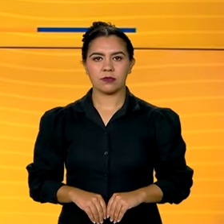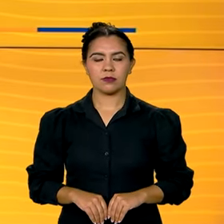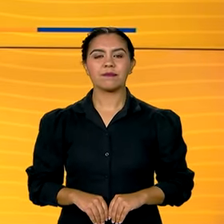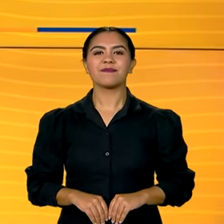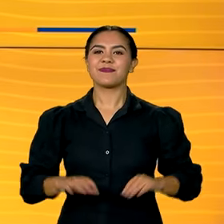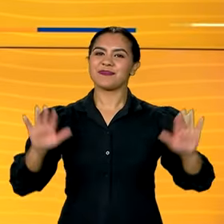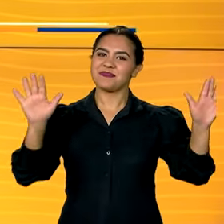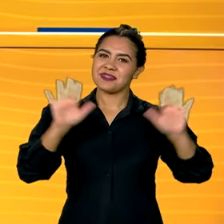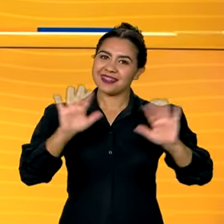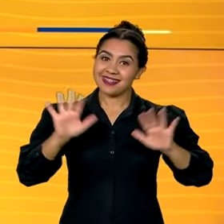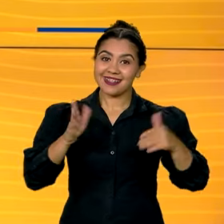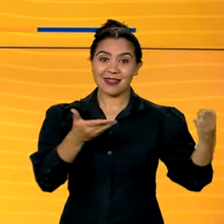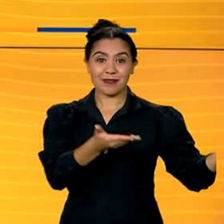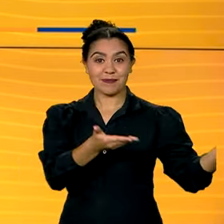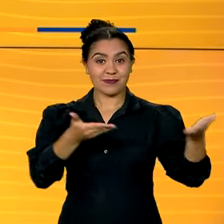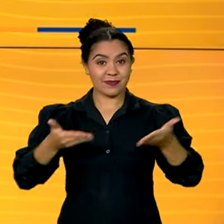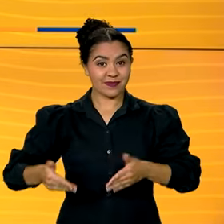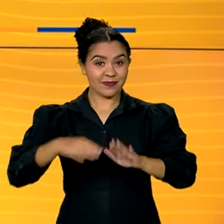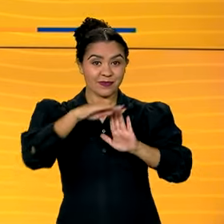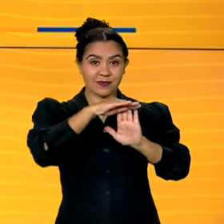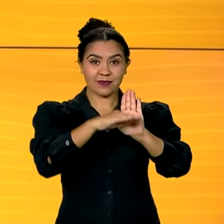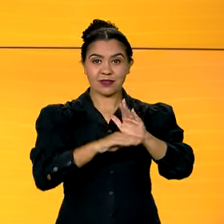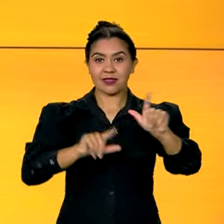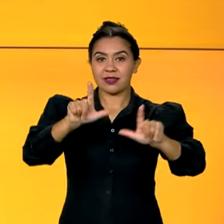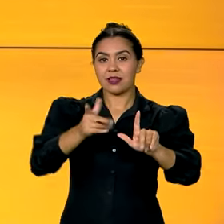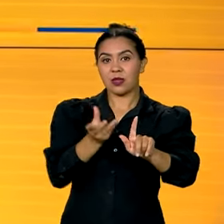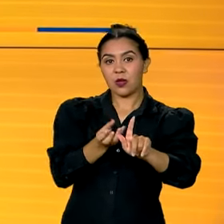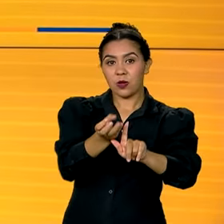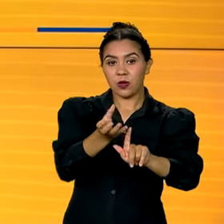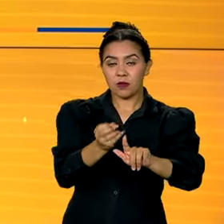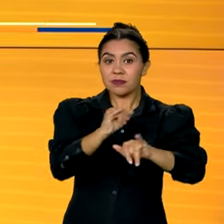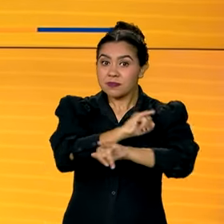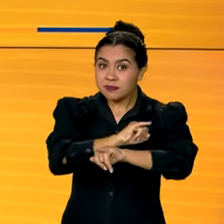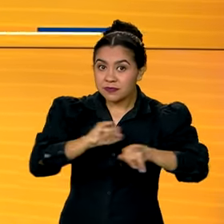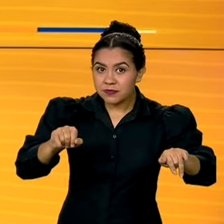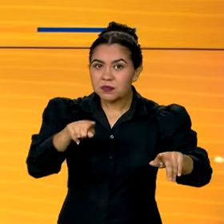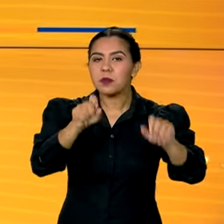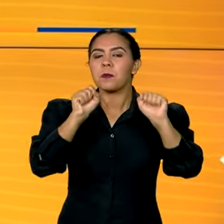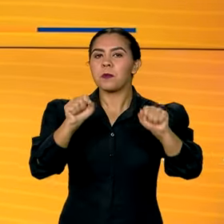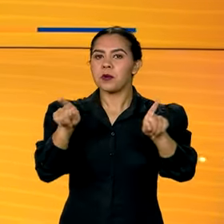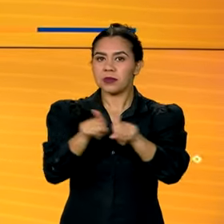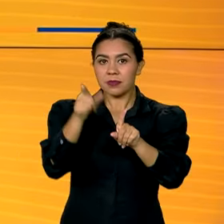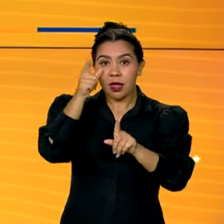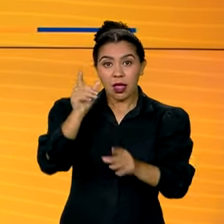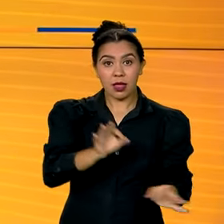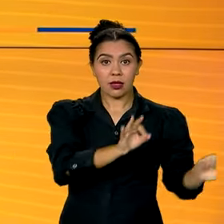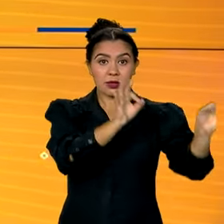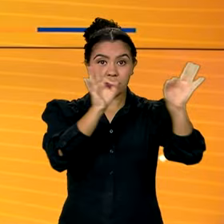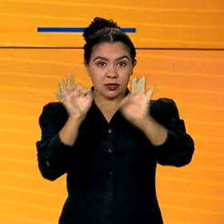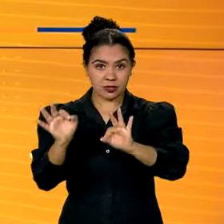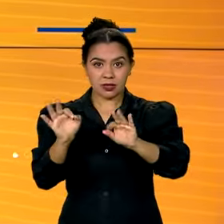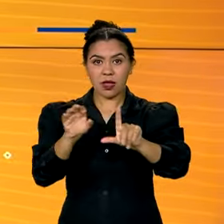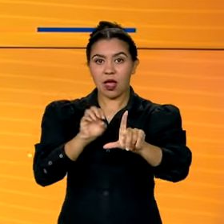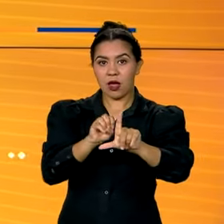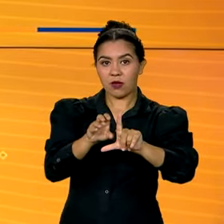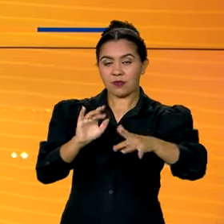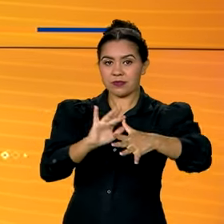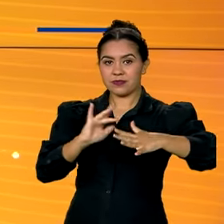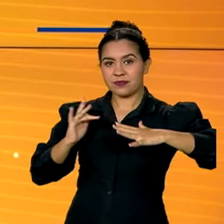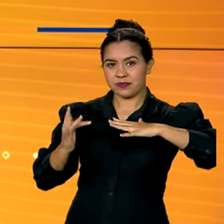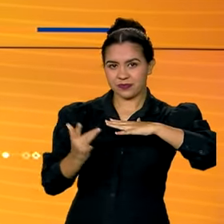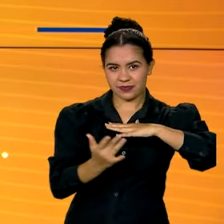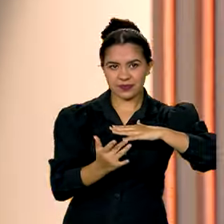Olá, seja muito bem-vindo ao canal GOV. Lembrando que você pode nos acompanhar também ao vivo pelas redes